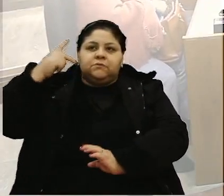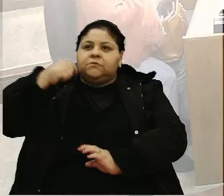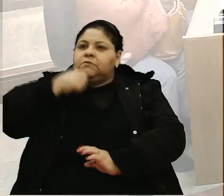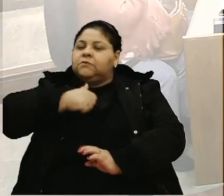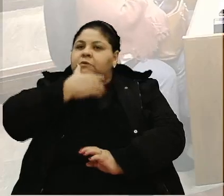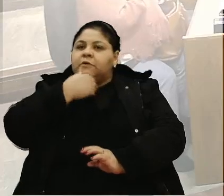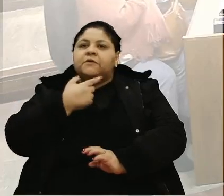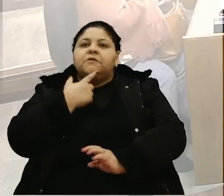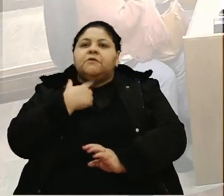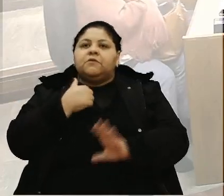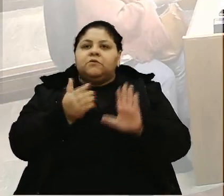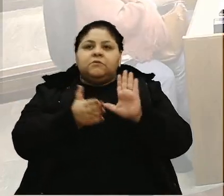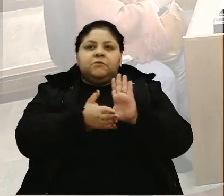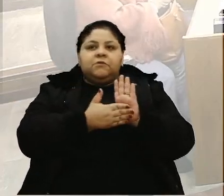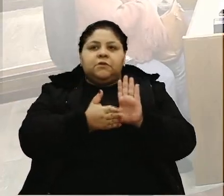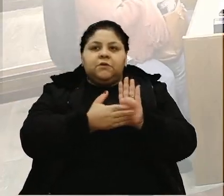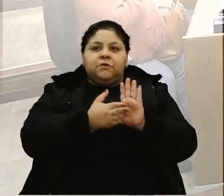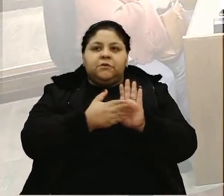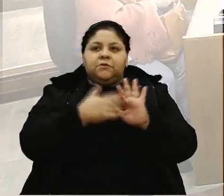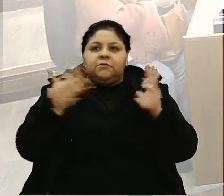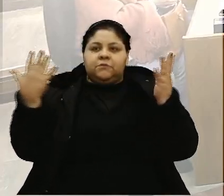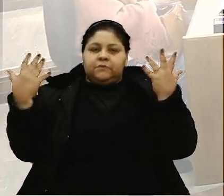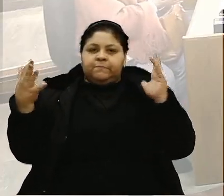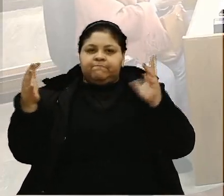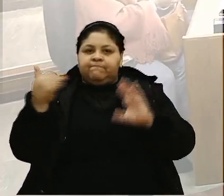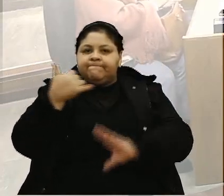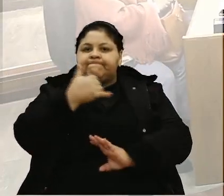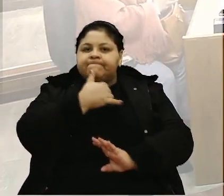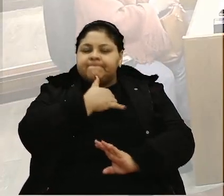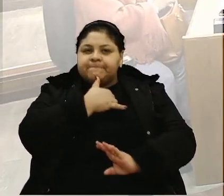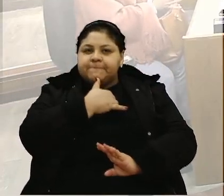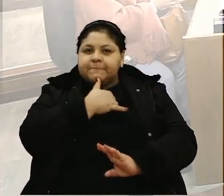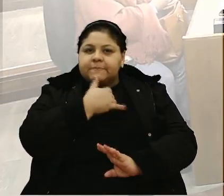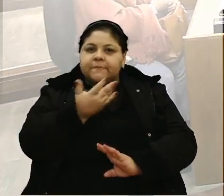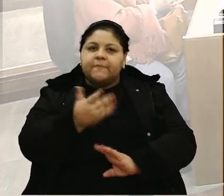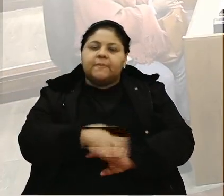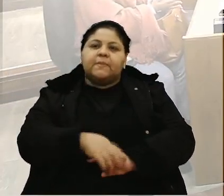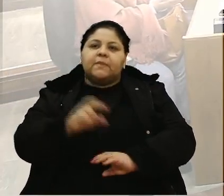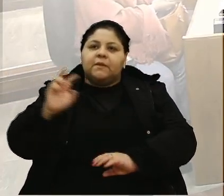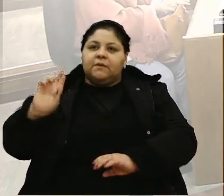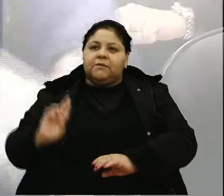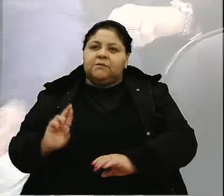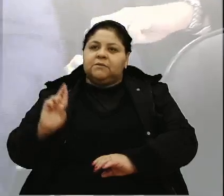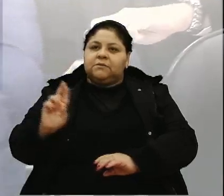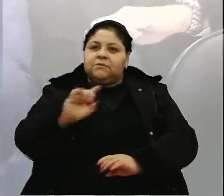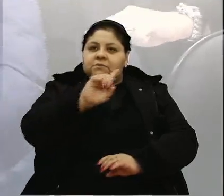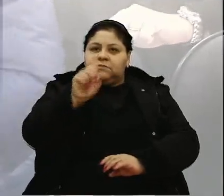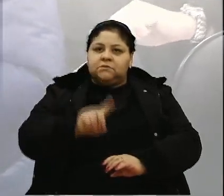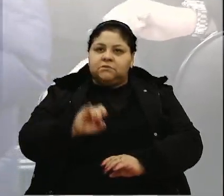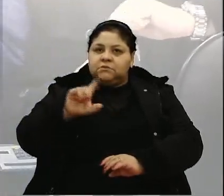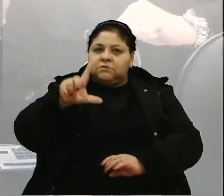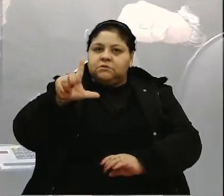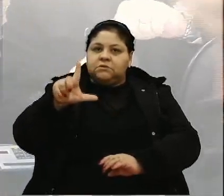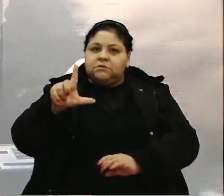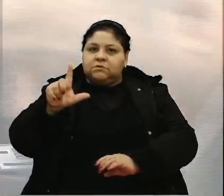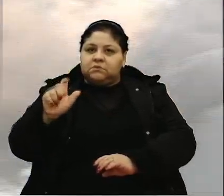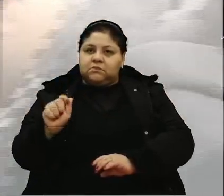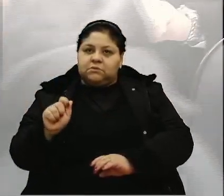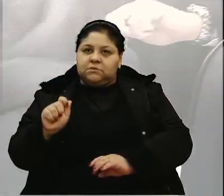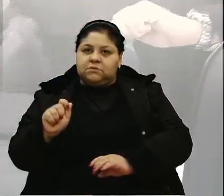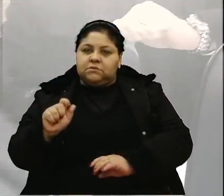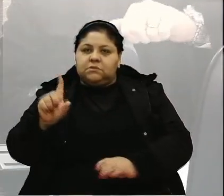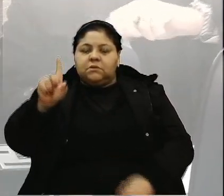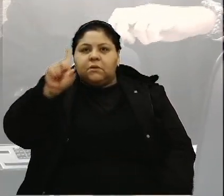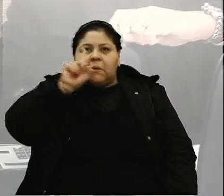gostaria de propor aqui um voto coletivo de pesar, em nome de Zilá Sirtoli Iores, a